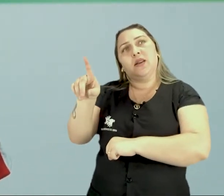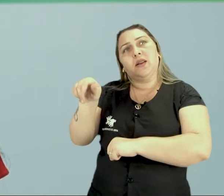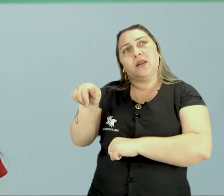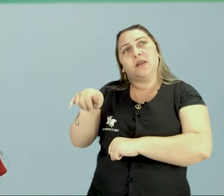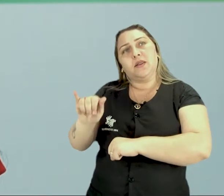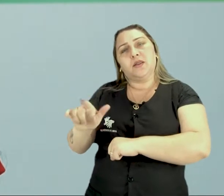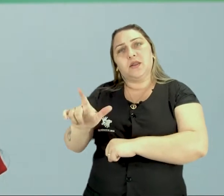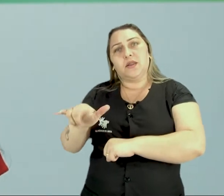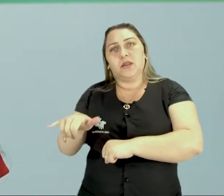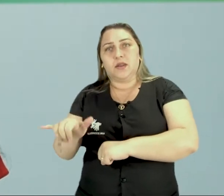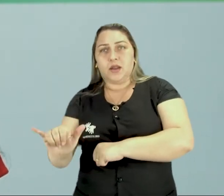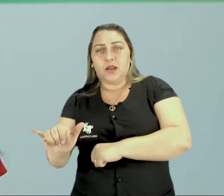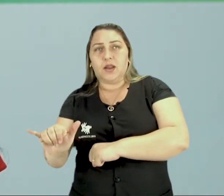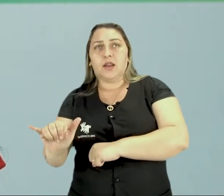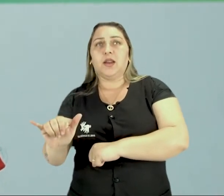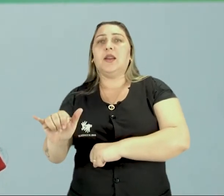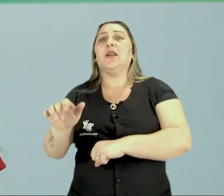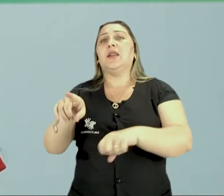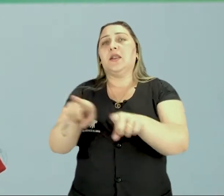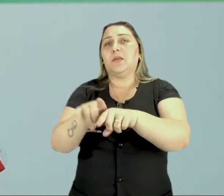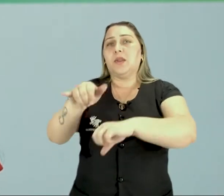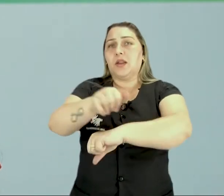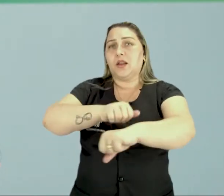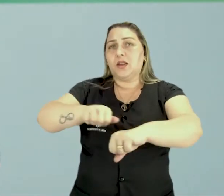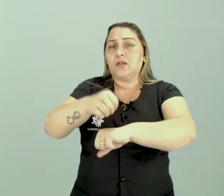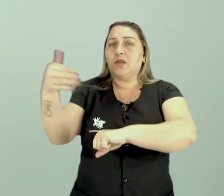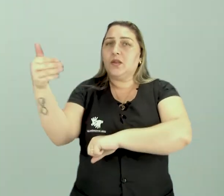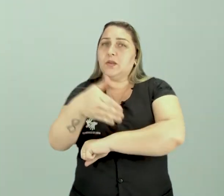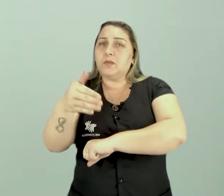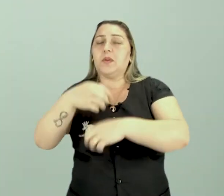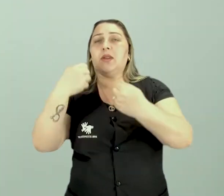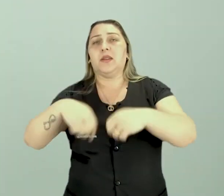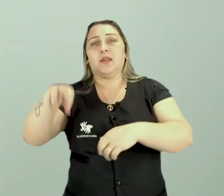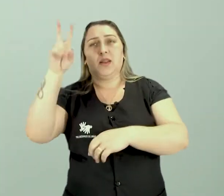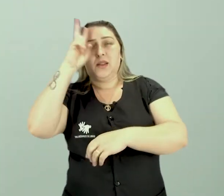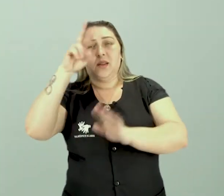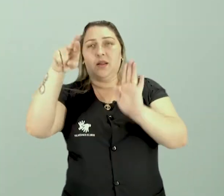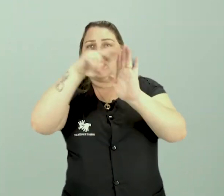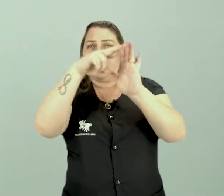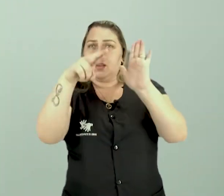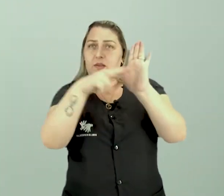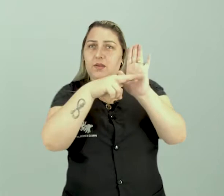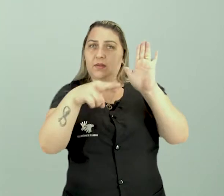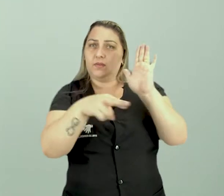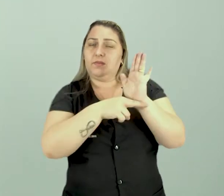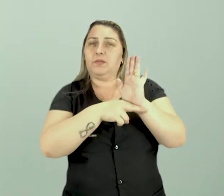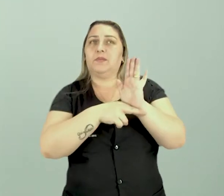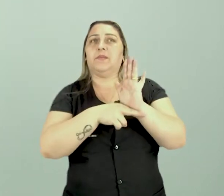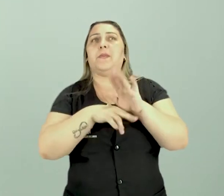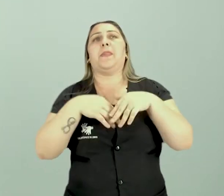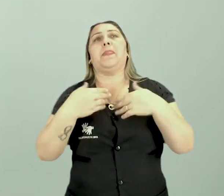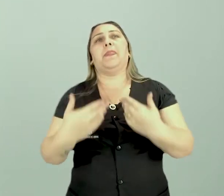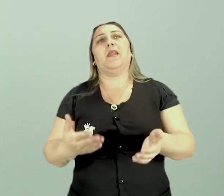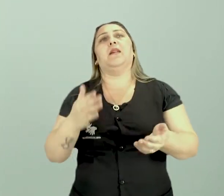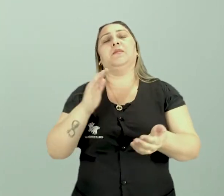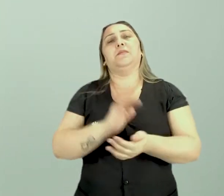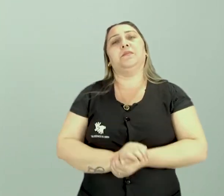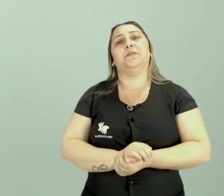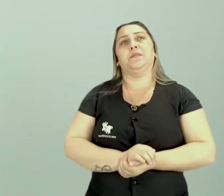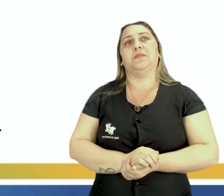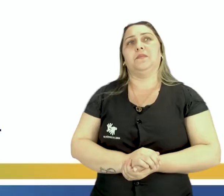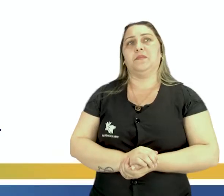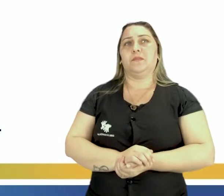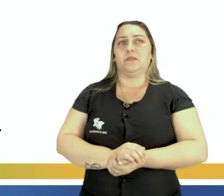sobre adverbs of frequency, nós vamos precisar relembrar bem as regras do simple present. E é por isso que a gente vai relembrar um pouquinho agora,